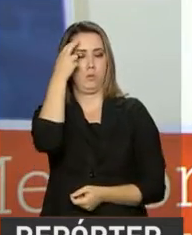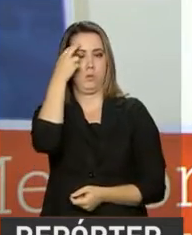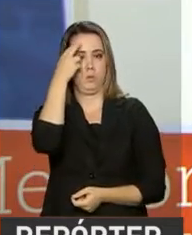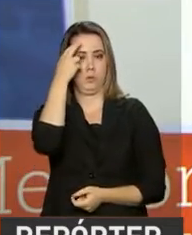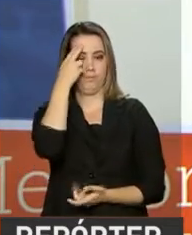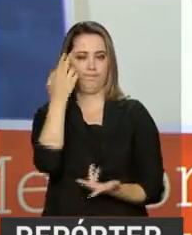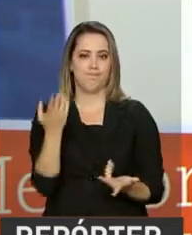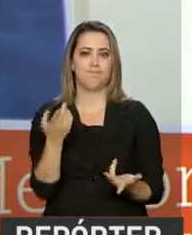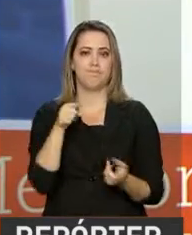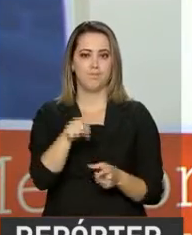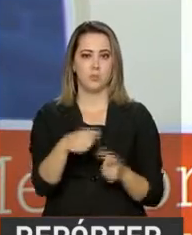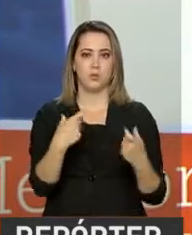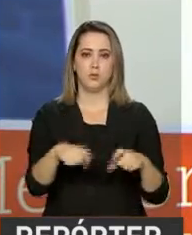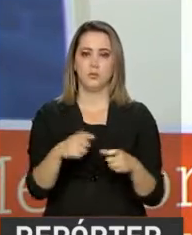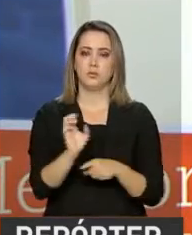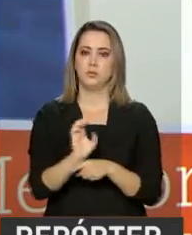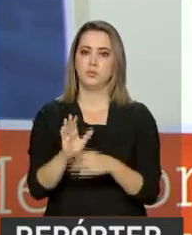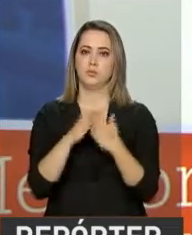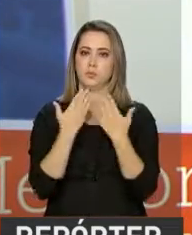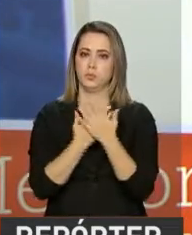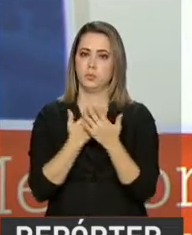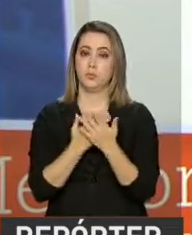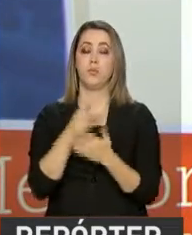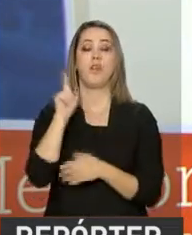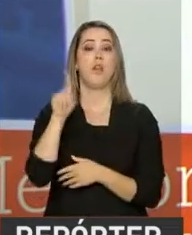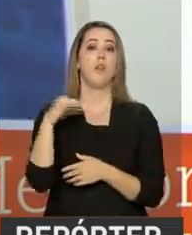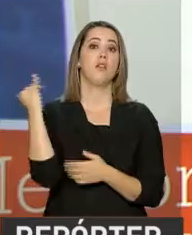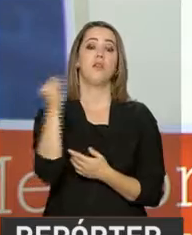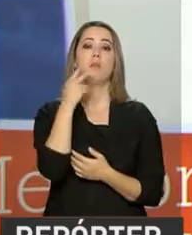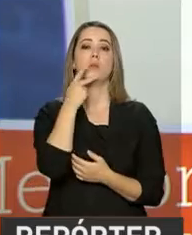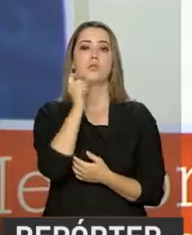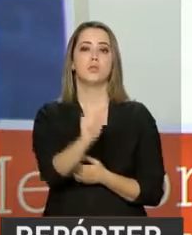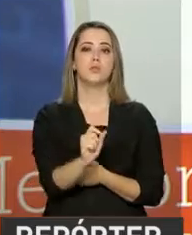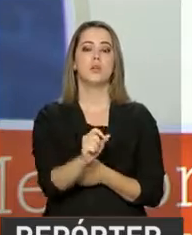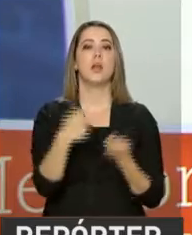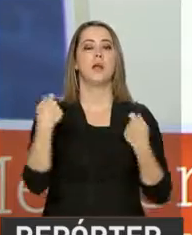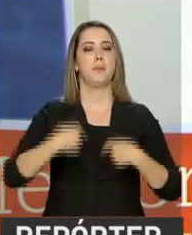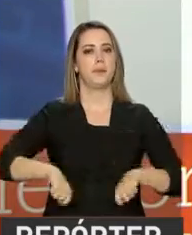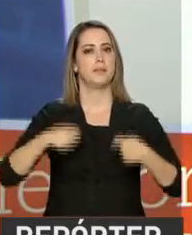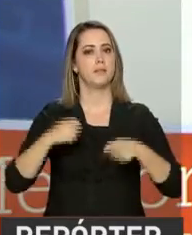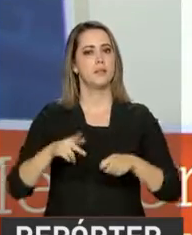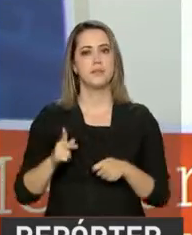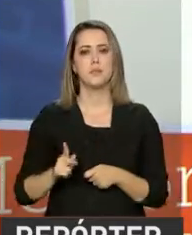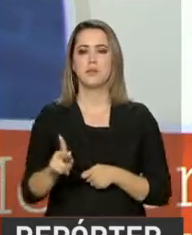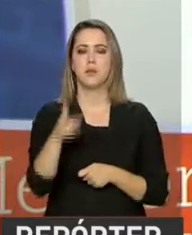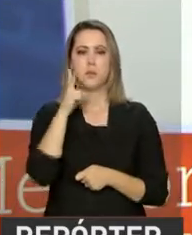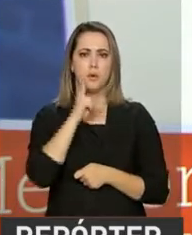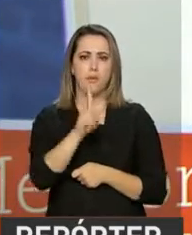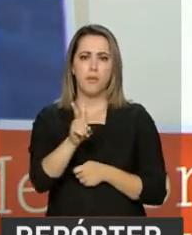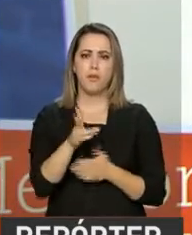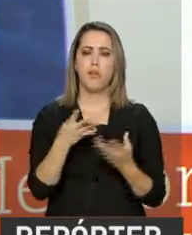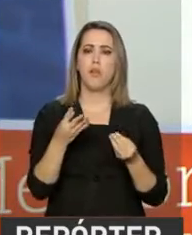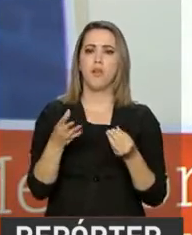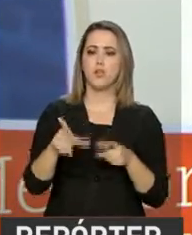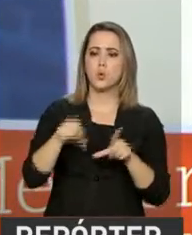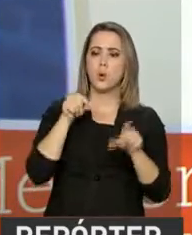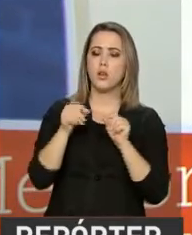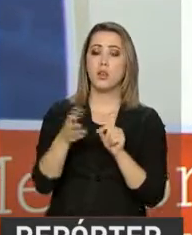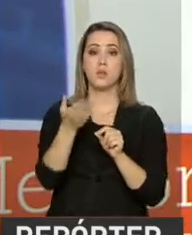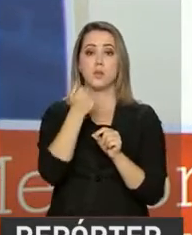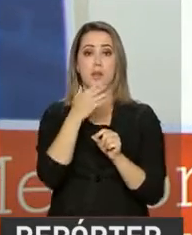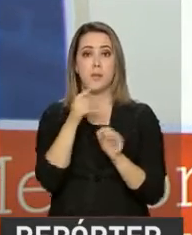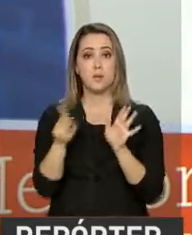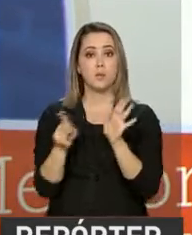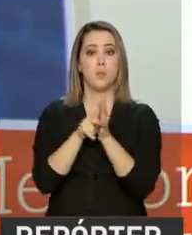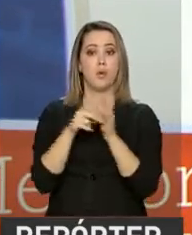daquela região em que a escola está localizada. É importante dizer que as merendeiras devem sempre considerar os alimentos produzidos localmente,